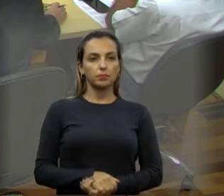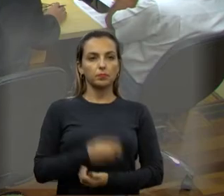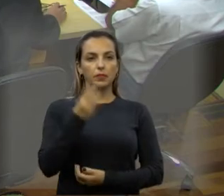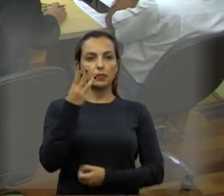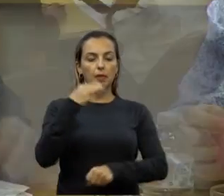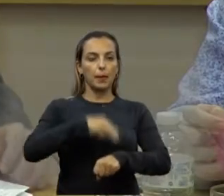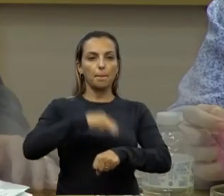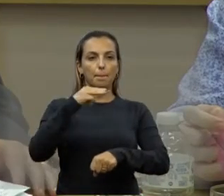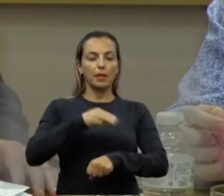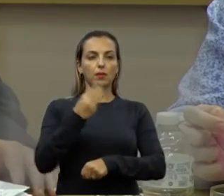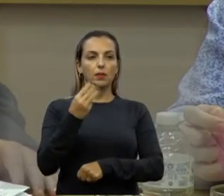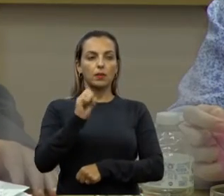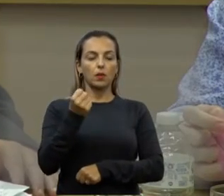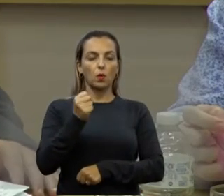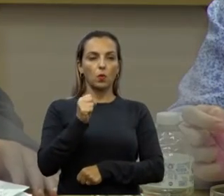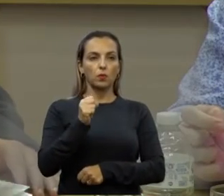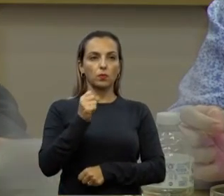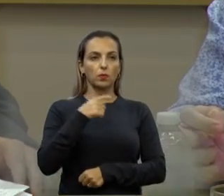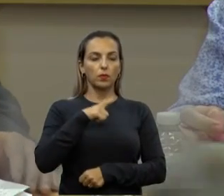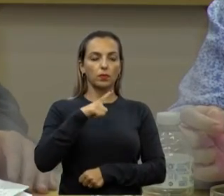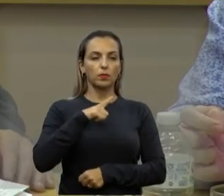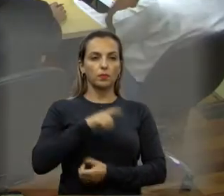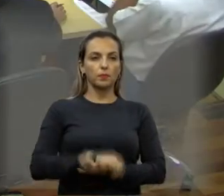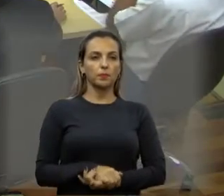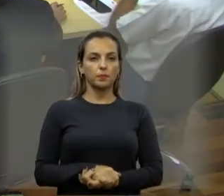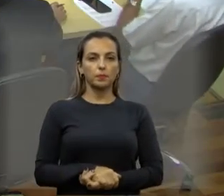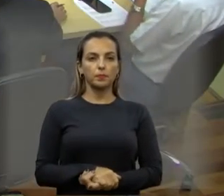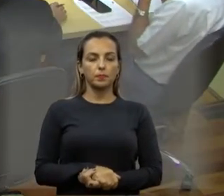três minutos e 38 Vereador e